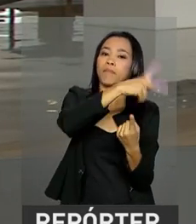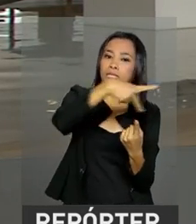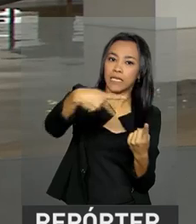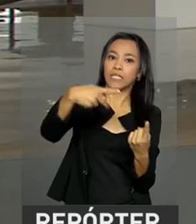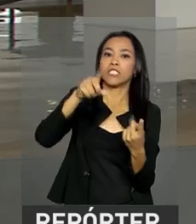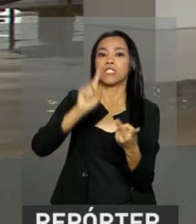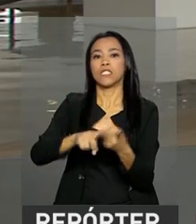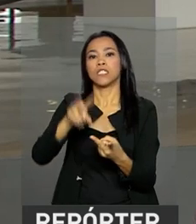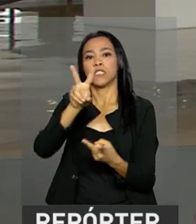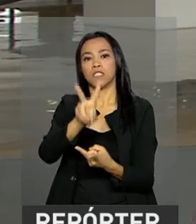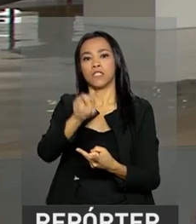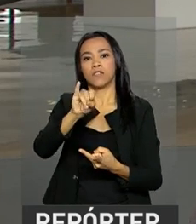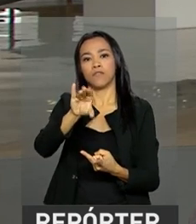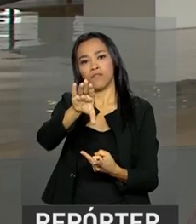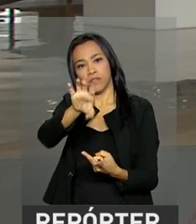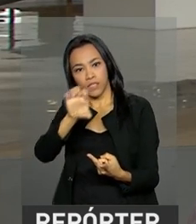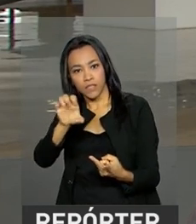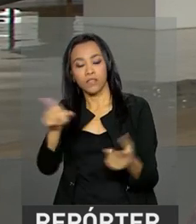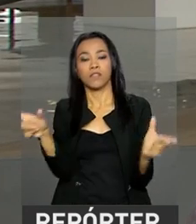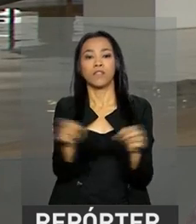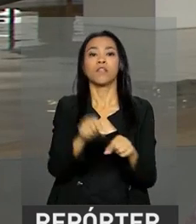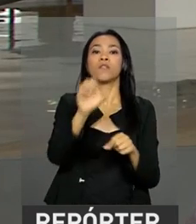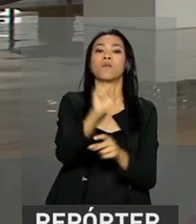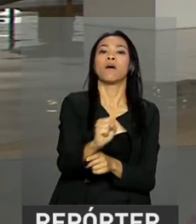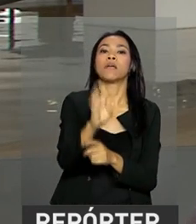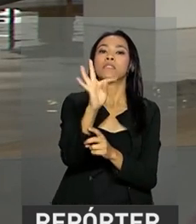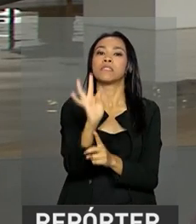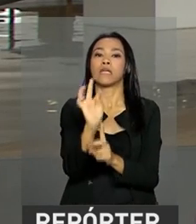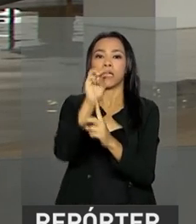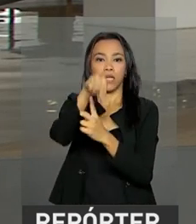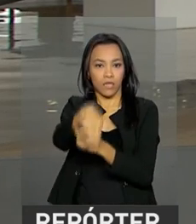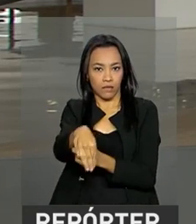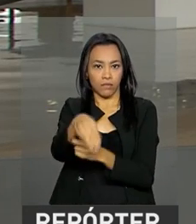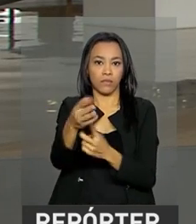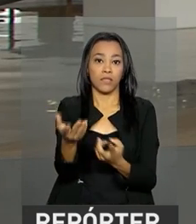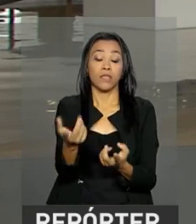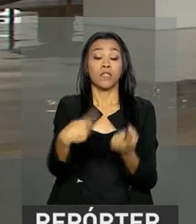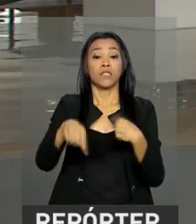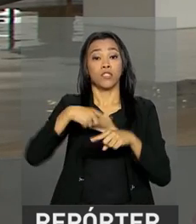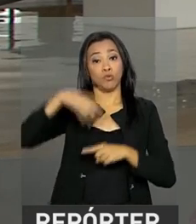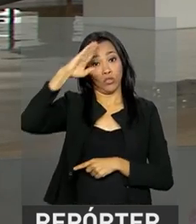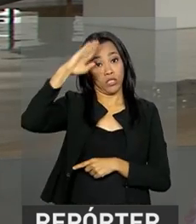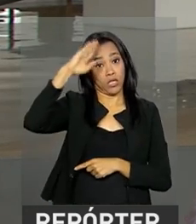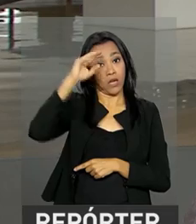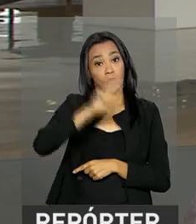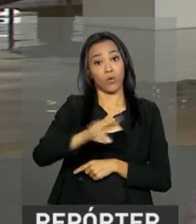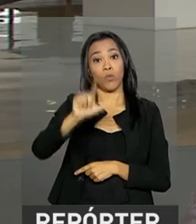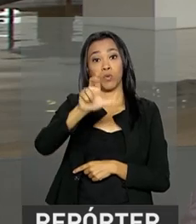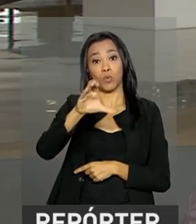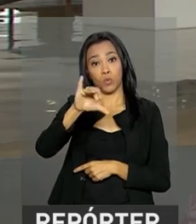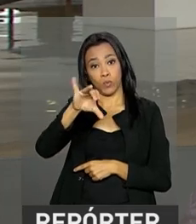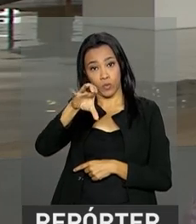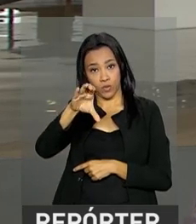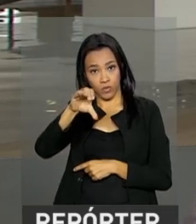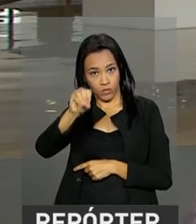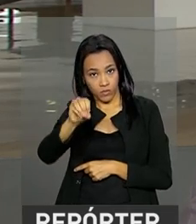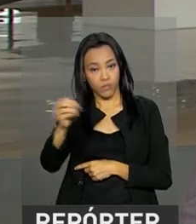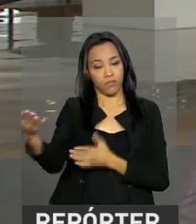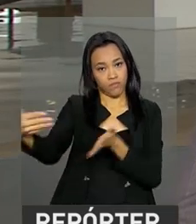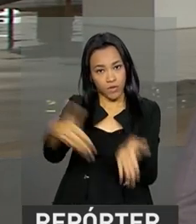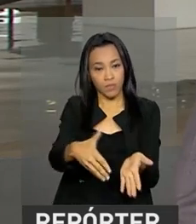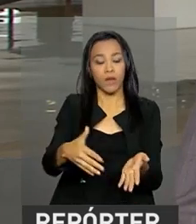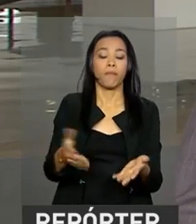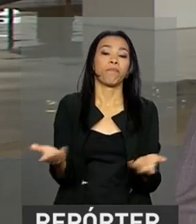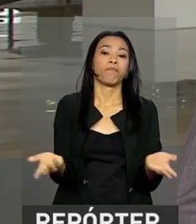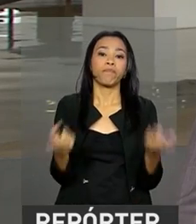vice-presidente do stm Os ministros José Ferreira e o general de exército Lúcio Mário de Barros Gois